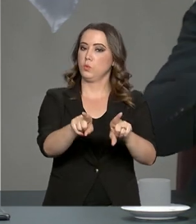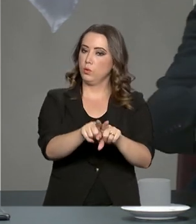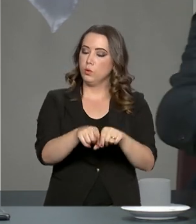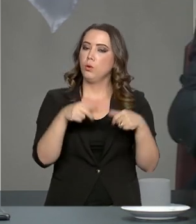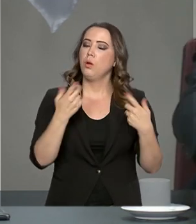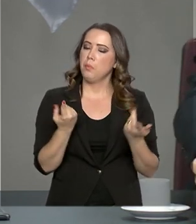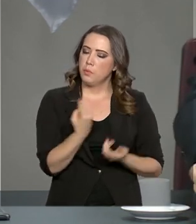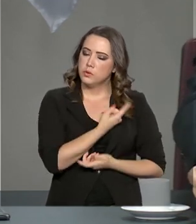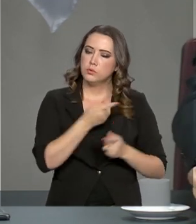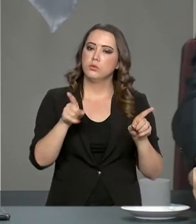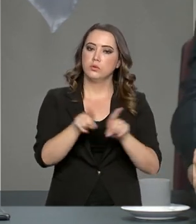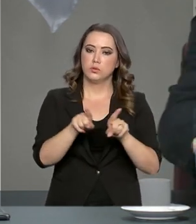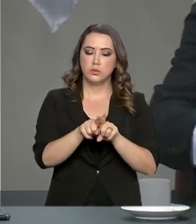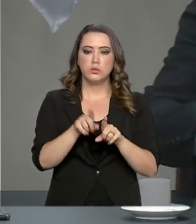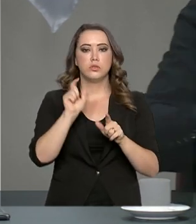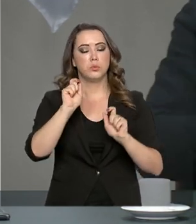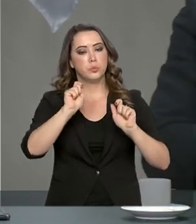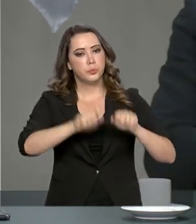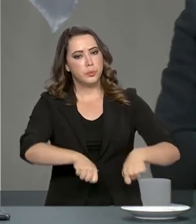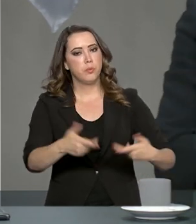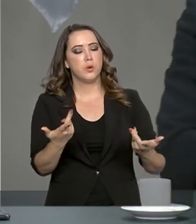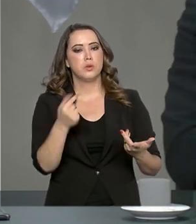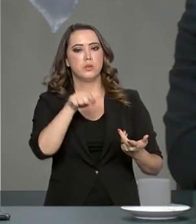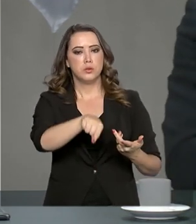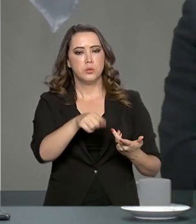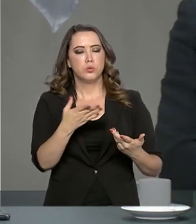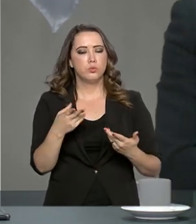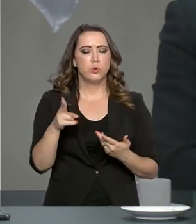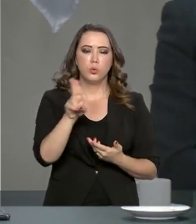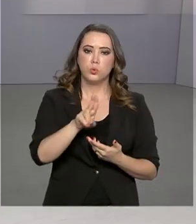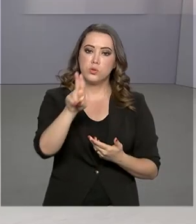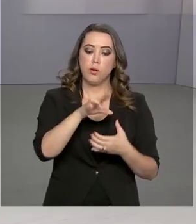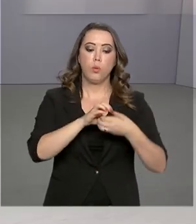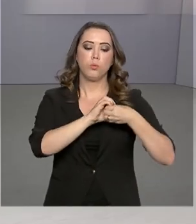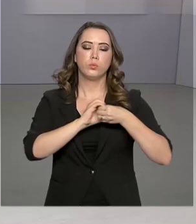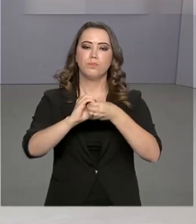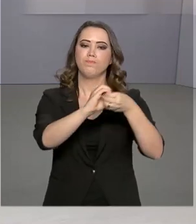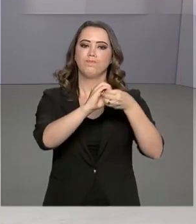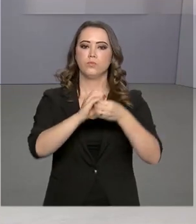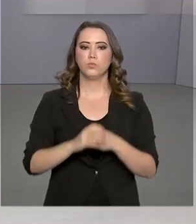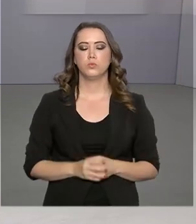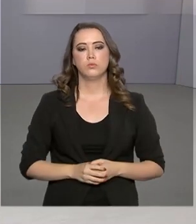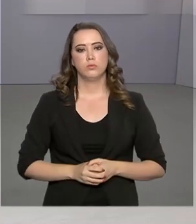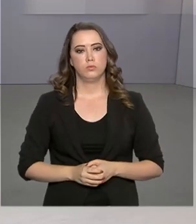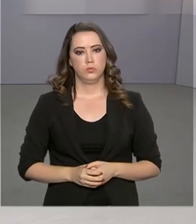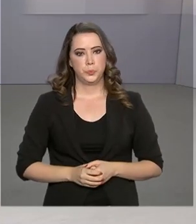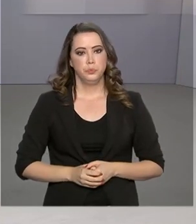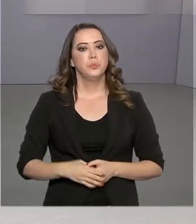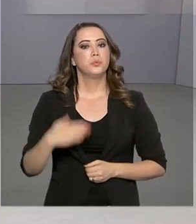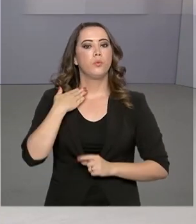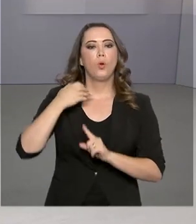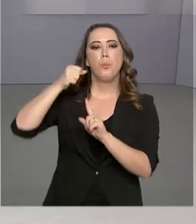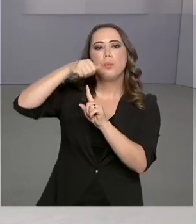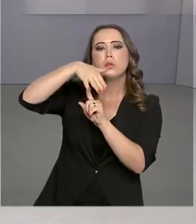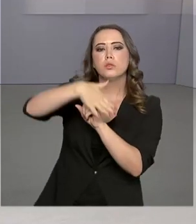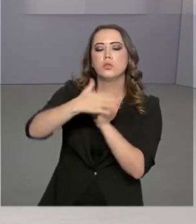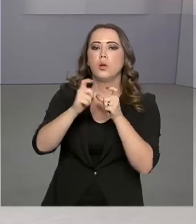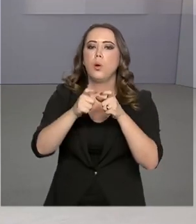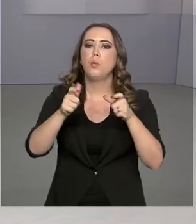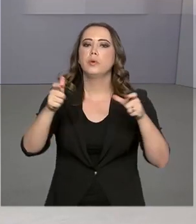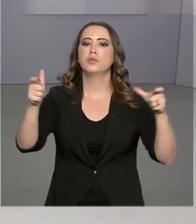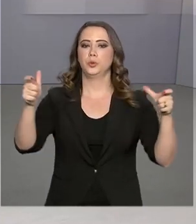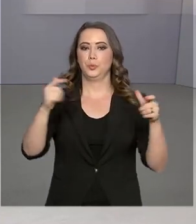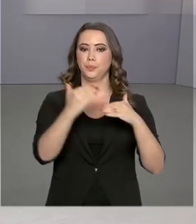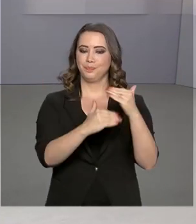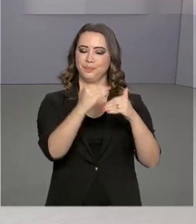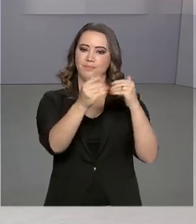vamos poder nos valer dos benefícios do cooperativismo. O Banco Central aumentou a projeção para